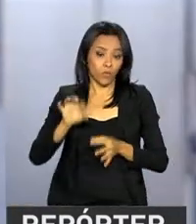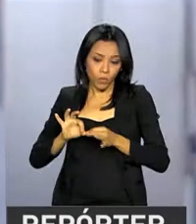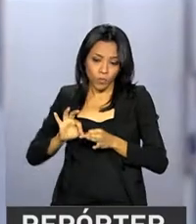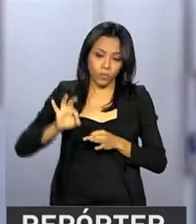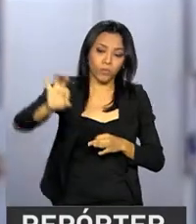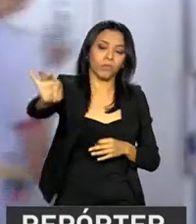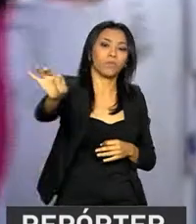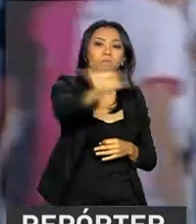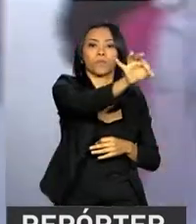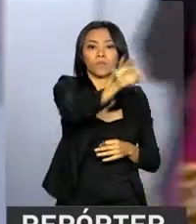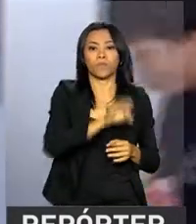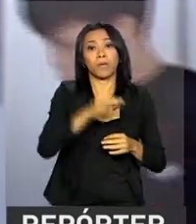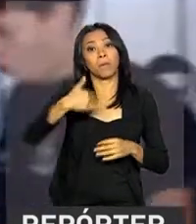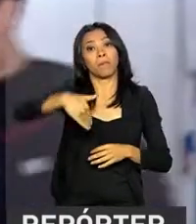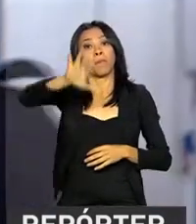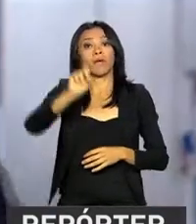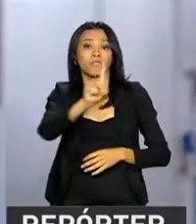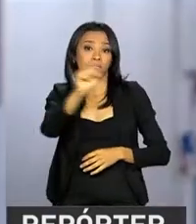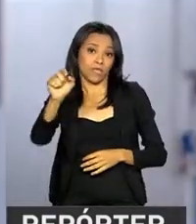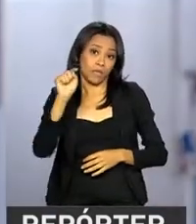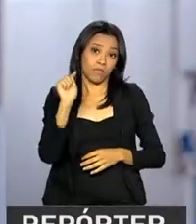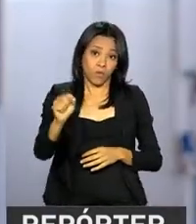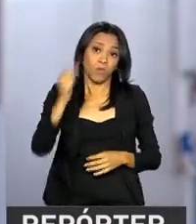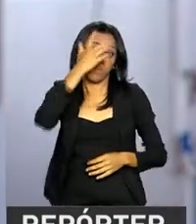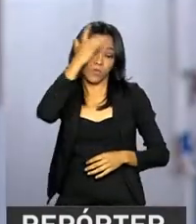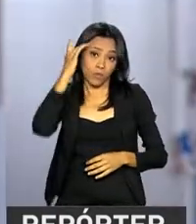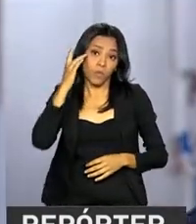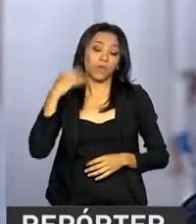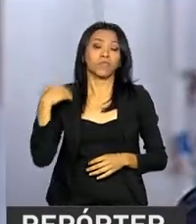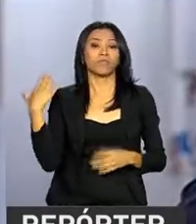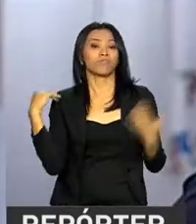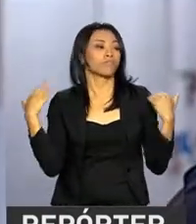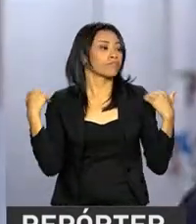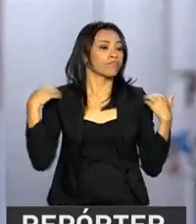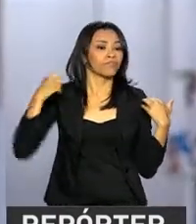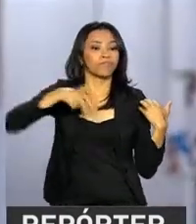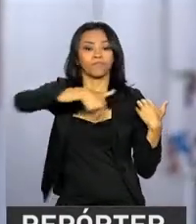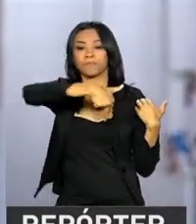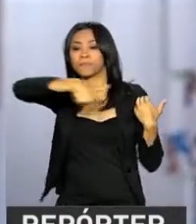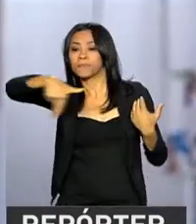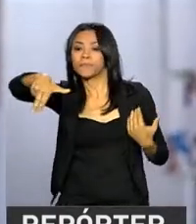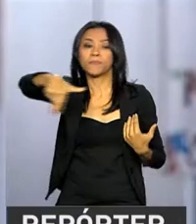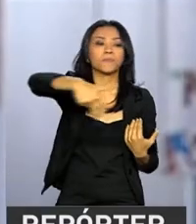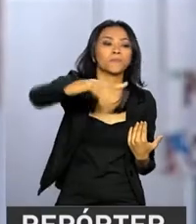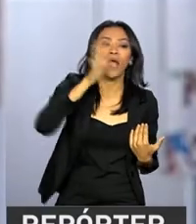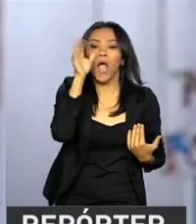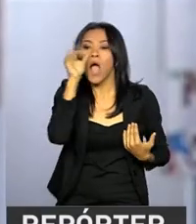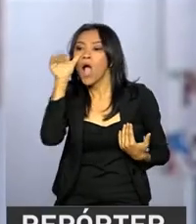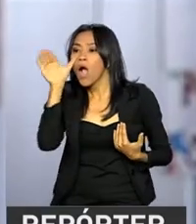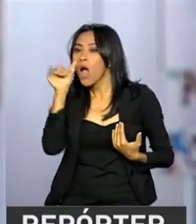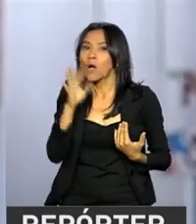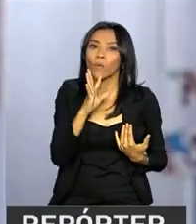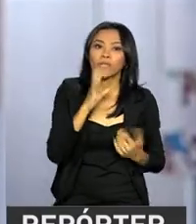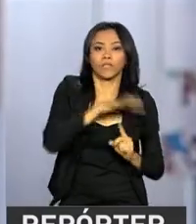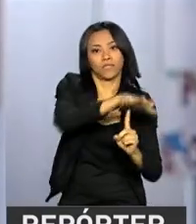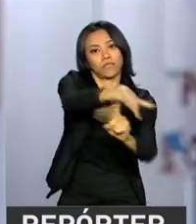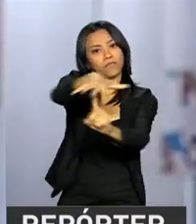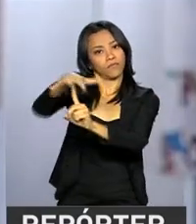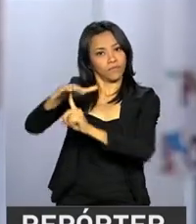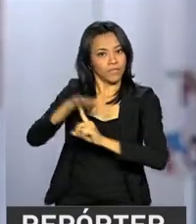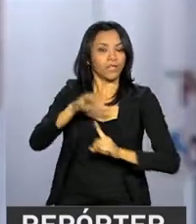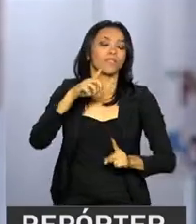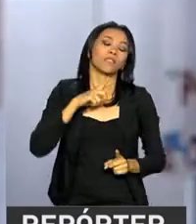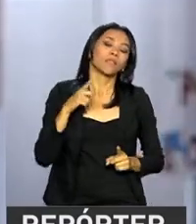que mais de 100 mil pessoas passem por aqui, conheçam os estandes dessa grande feira de ciências aqui na capital federal, que conta